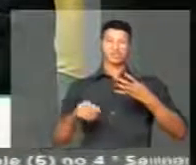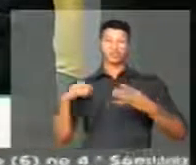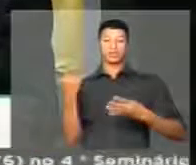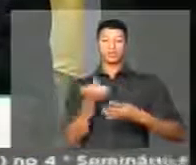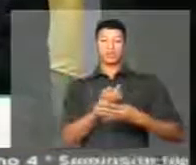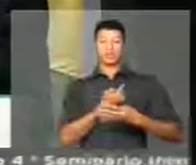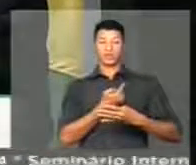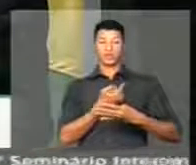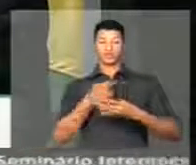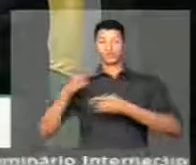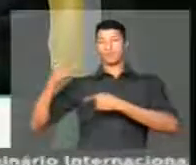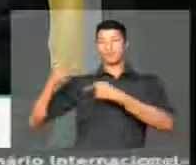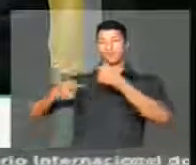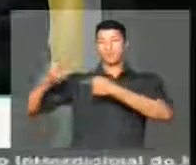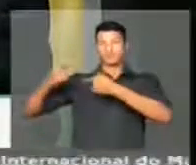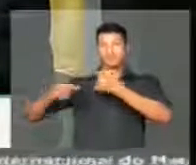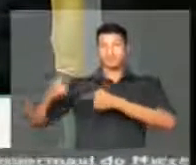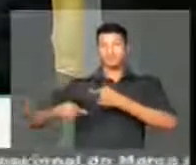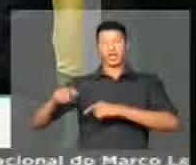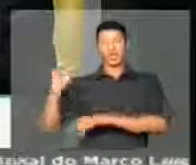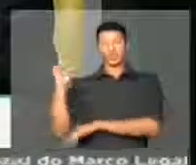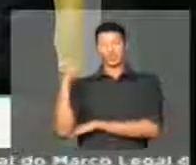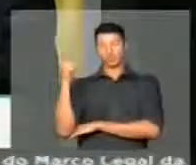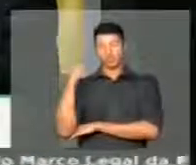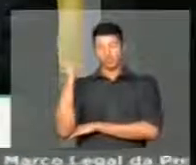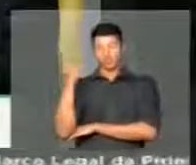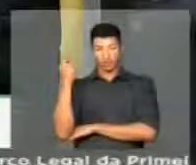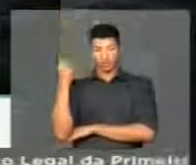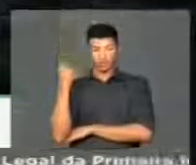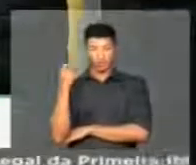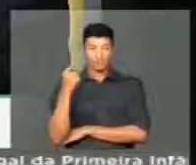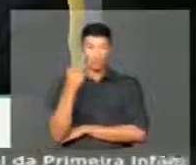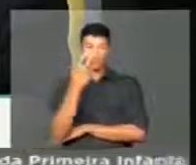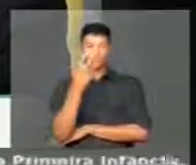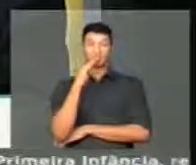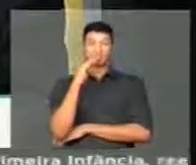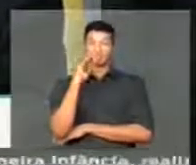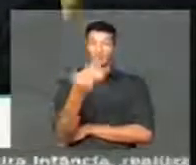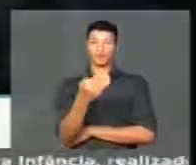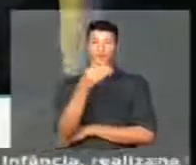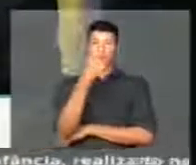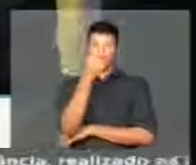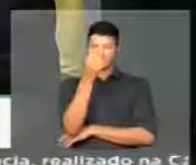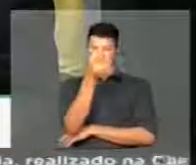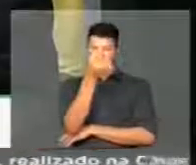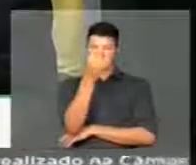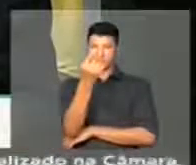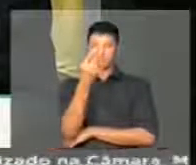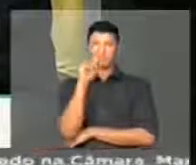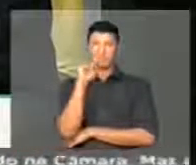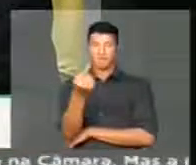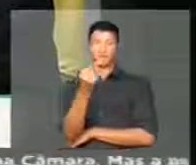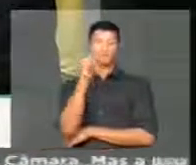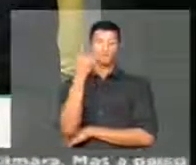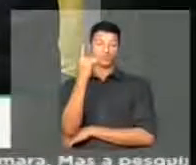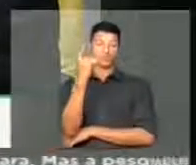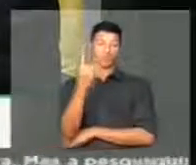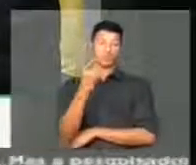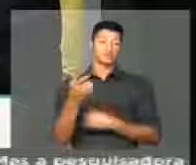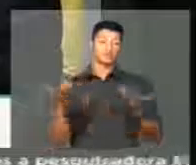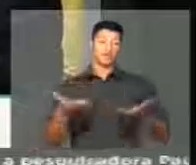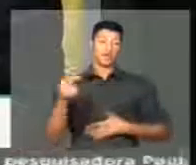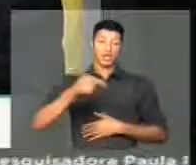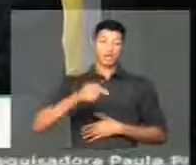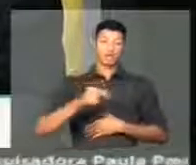nossa competitiva Argentina, 2 bilhões e 61 mil dólares. E